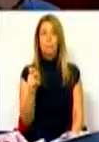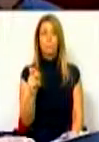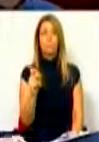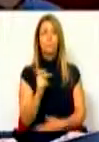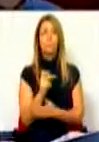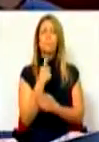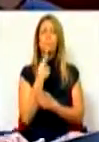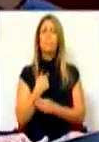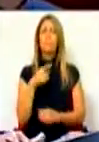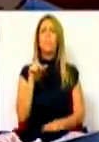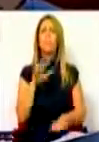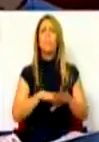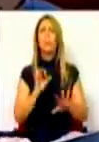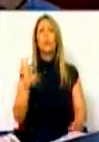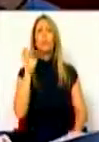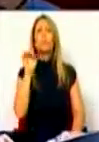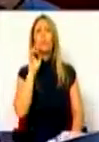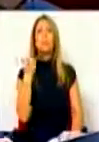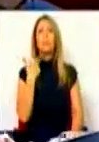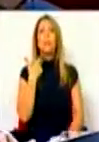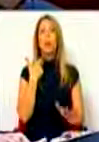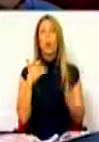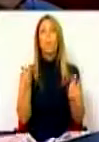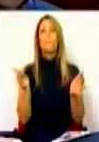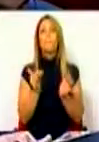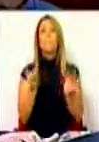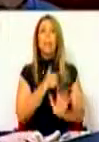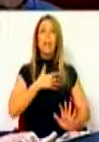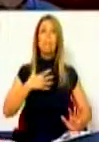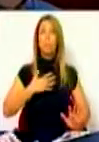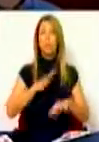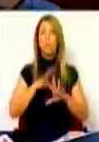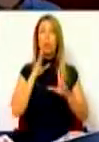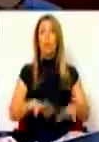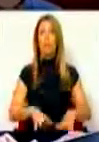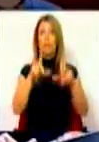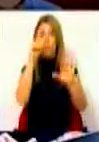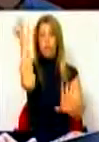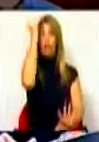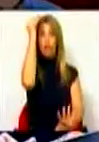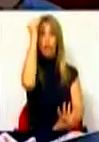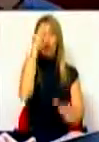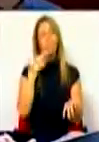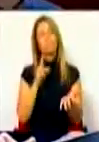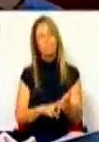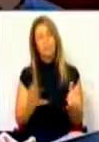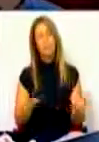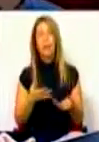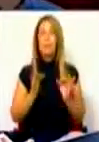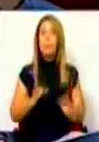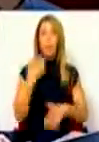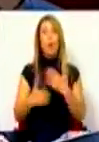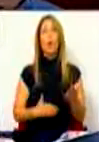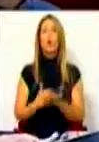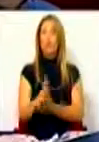falou da importância das micro e pequenas empresas no desenvolvimento do interior. E é verdade, temos que continuar a apoiar